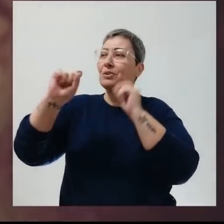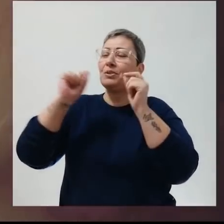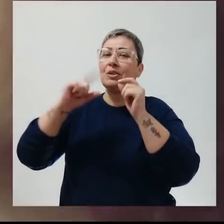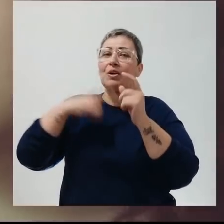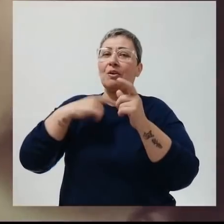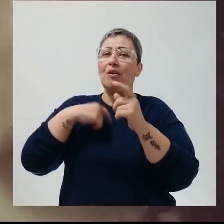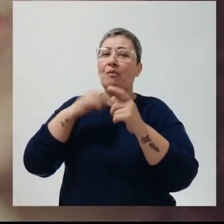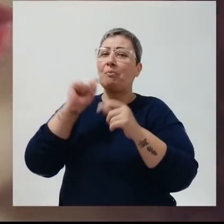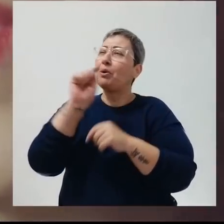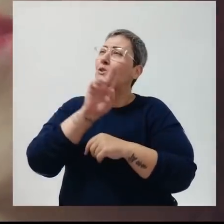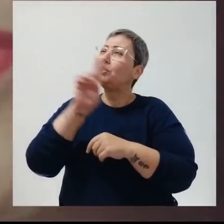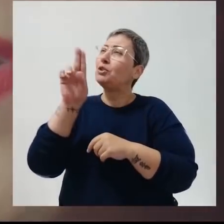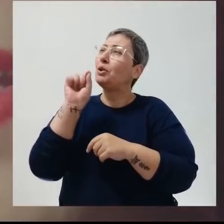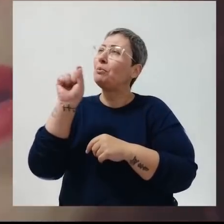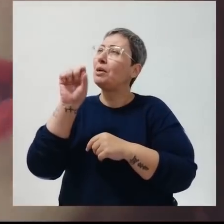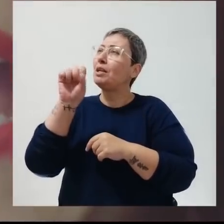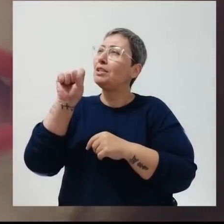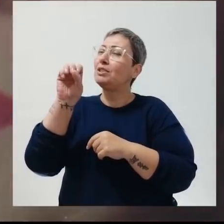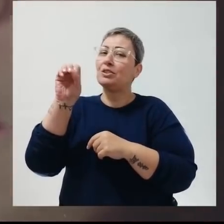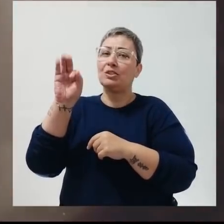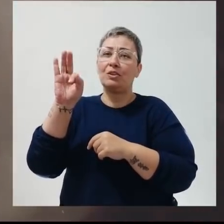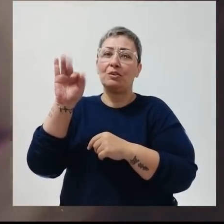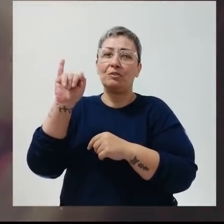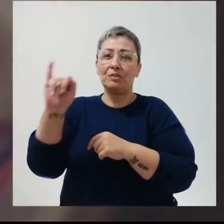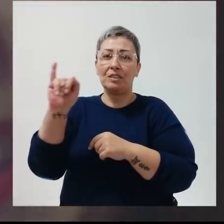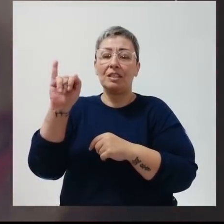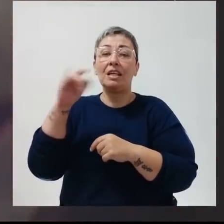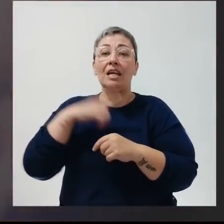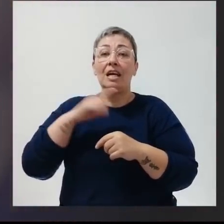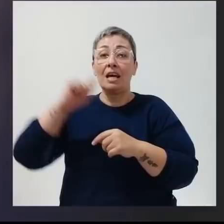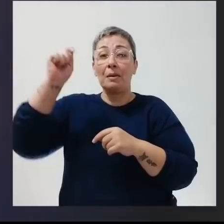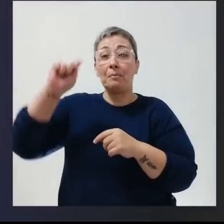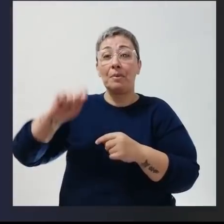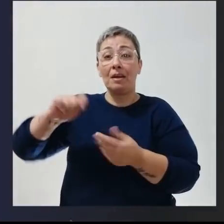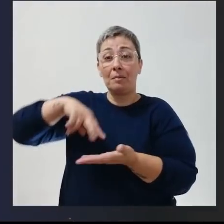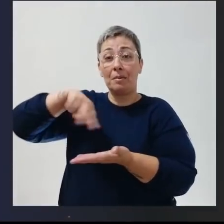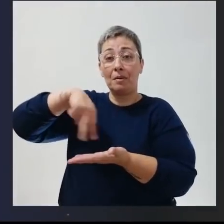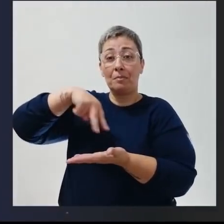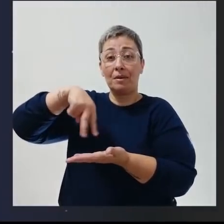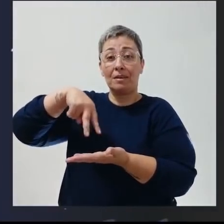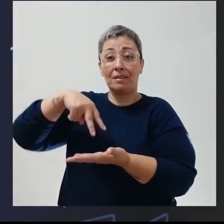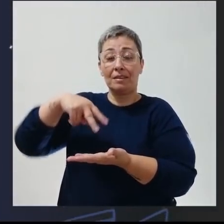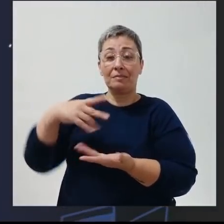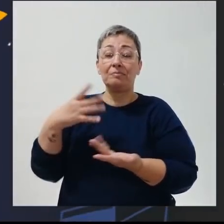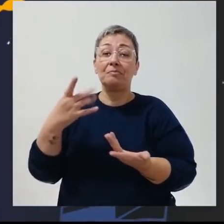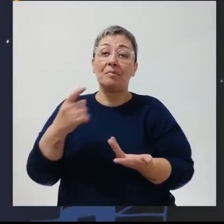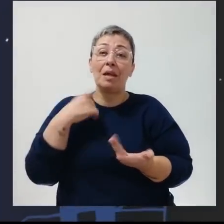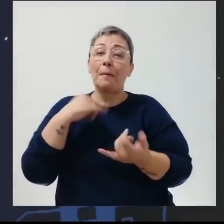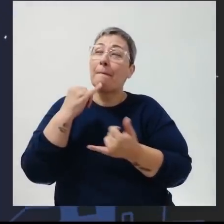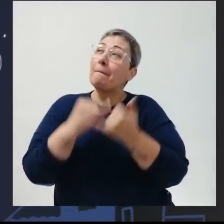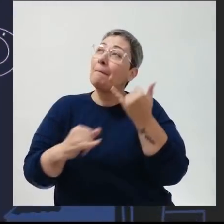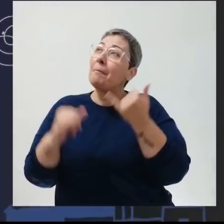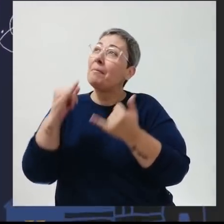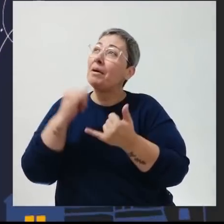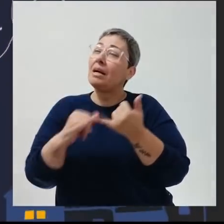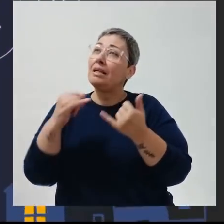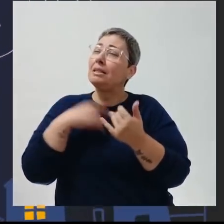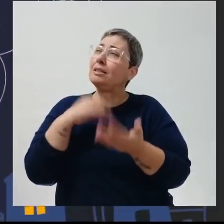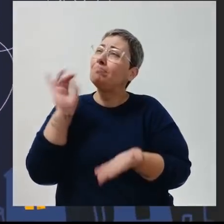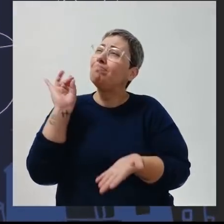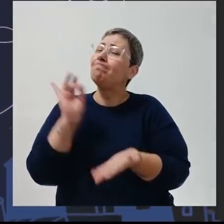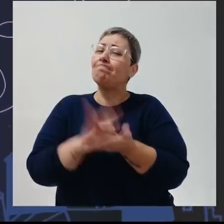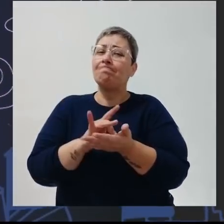logo batizá-la, Sophie, a pipa bailarina. E parecia tão